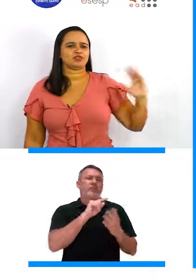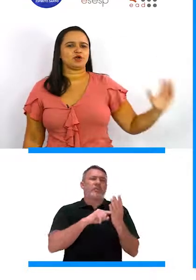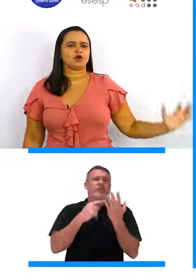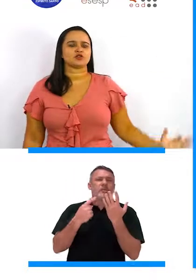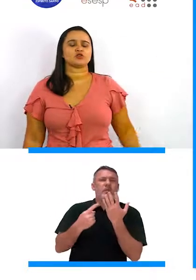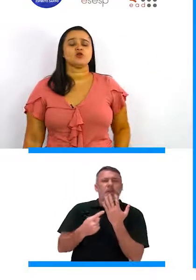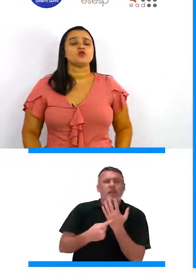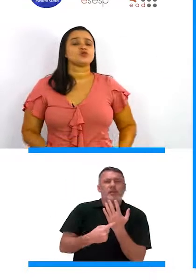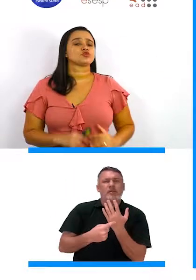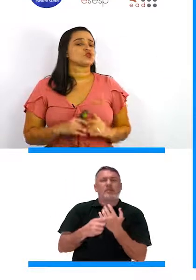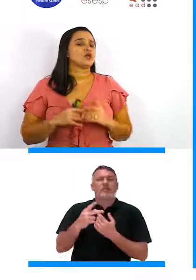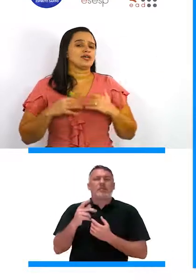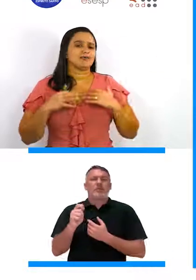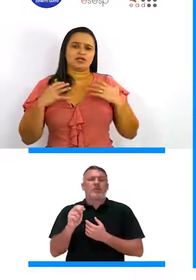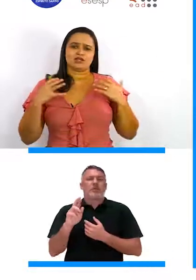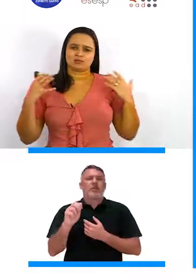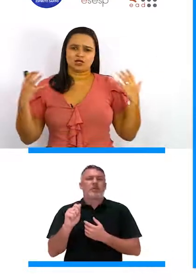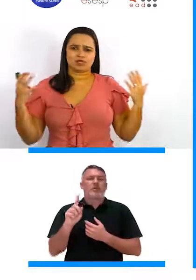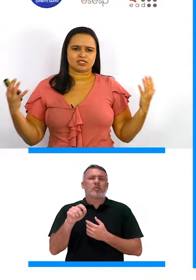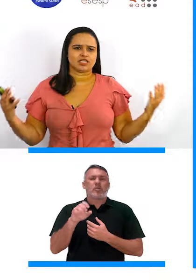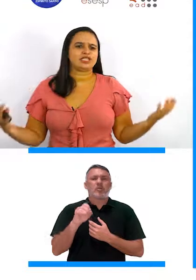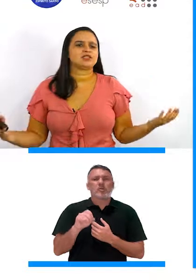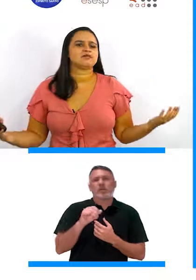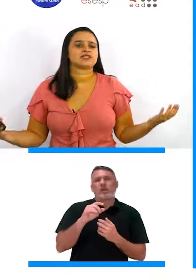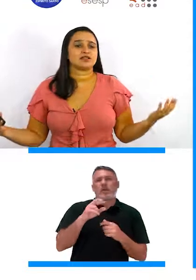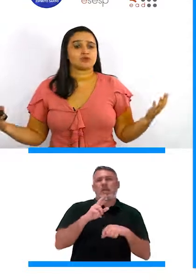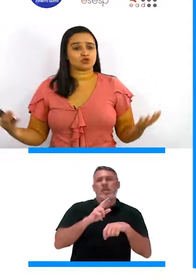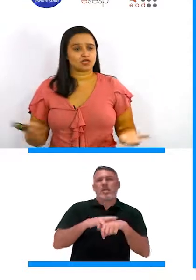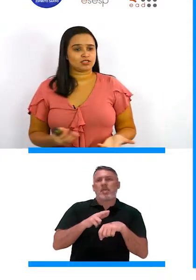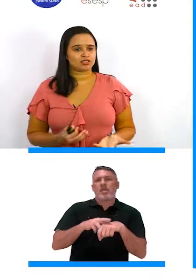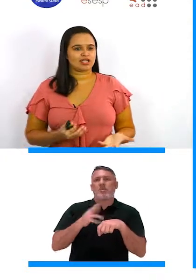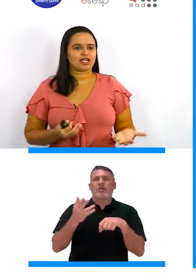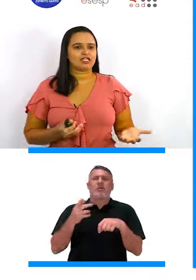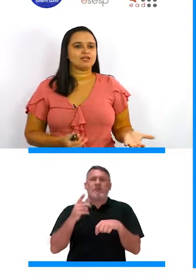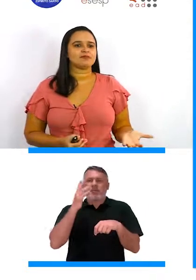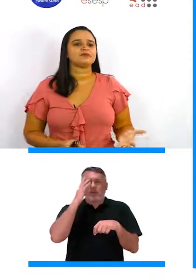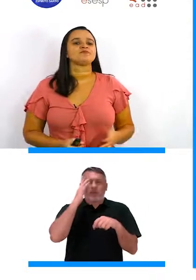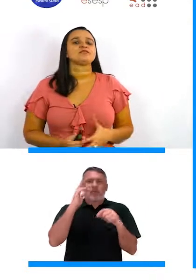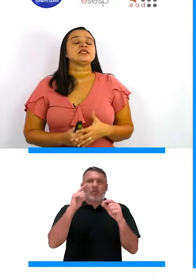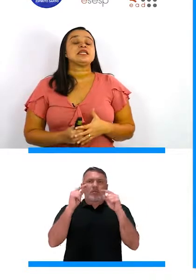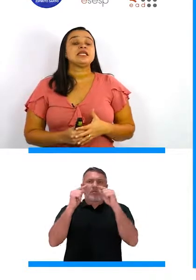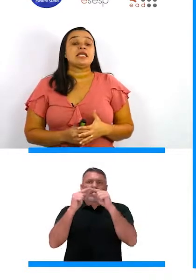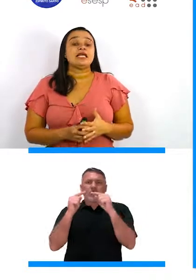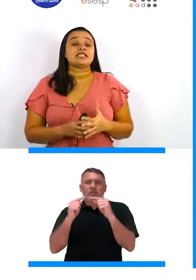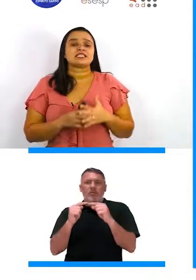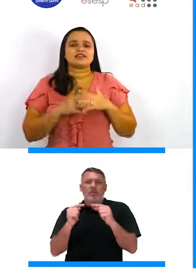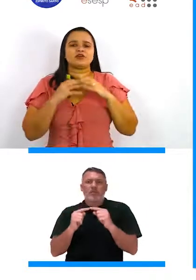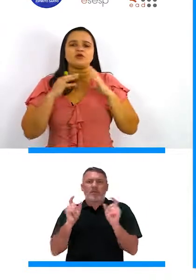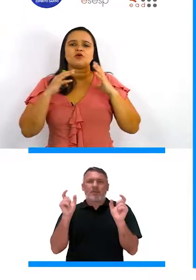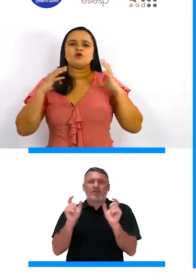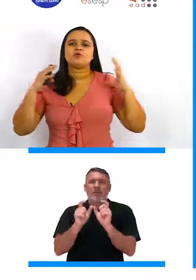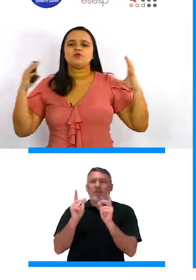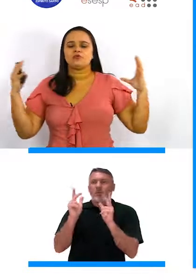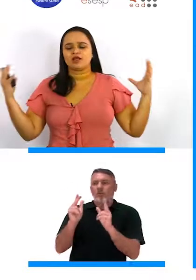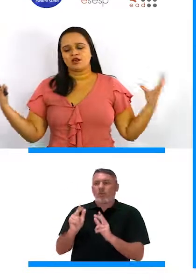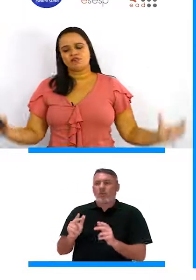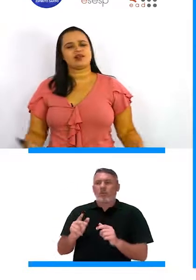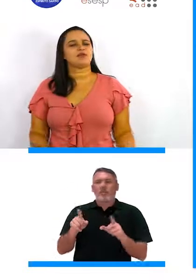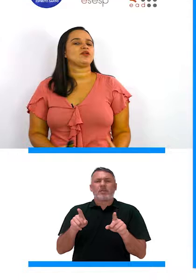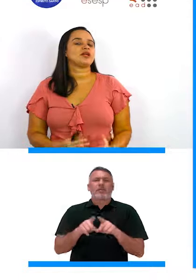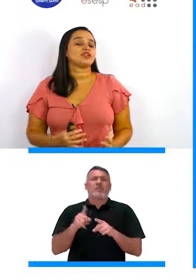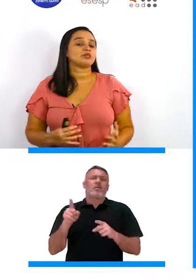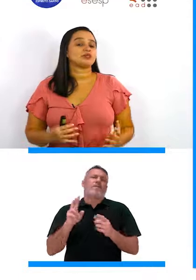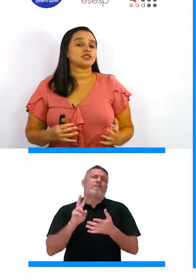o paradoxo, usou as melhores rimas, né? Porque o soneto tem a rima. E ele escreveu com o